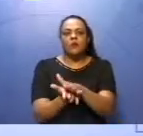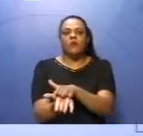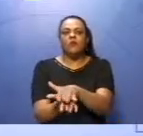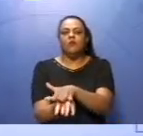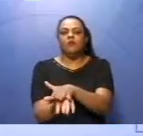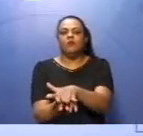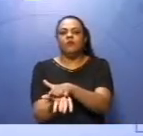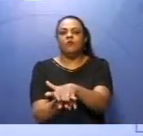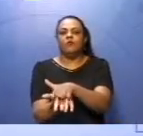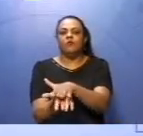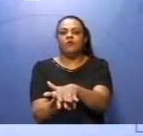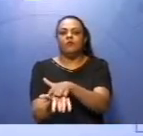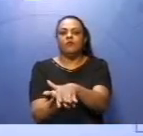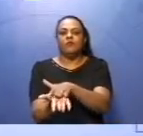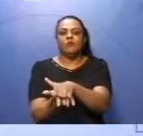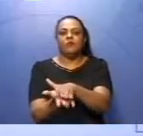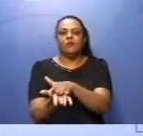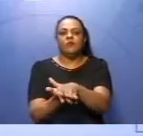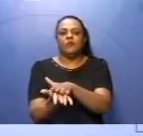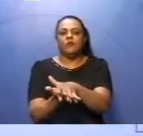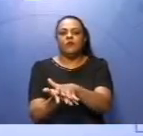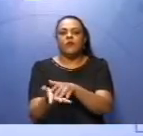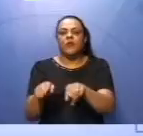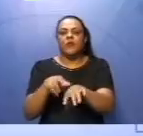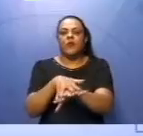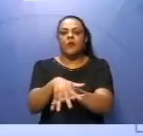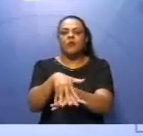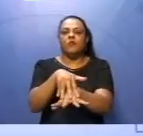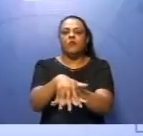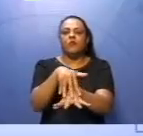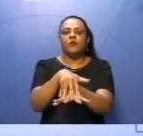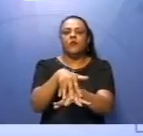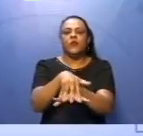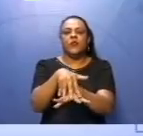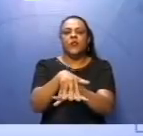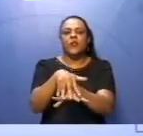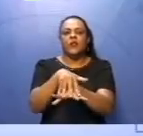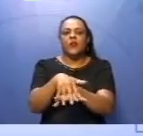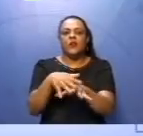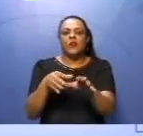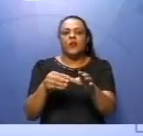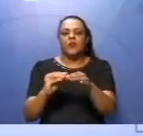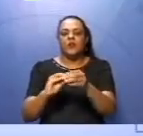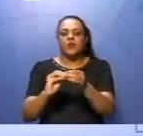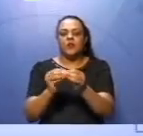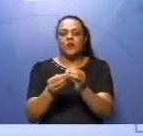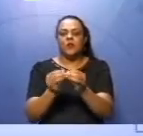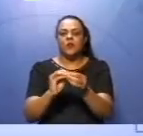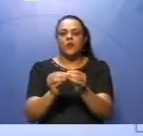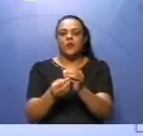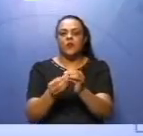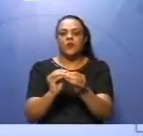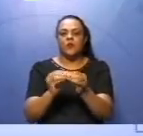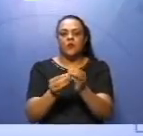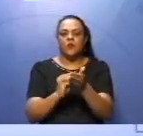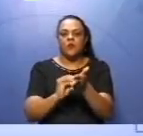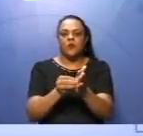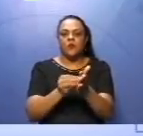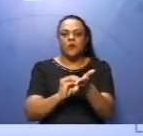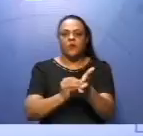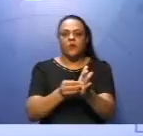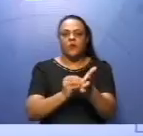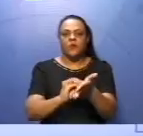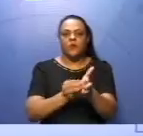uma mão na outra, esfregue entre os dedos, o polegar e as unhas na palma da mão, lave